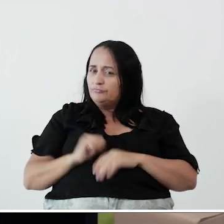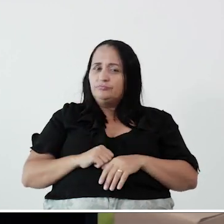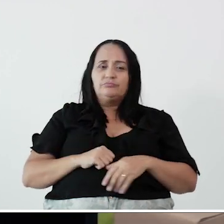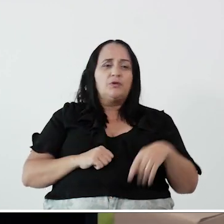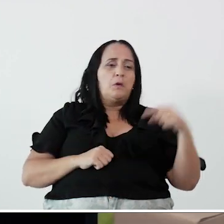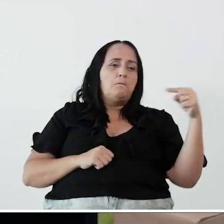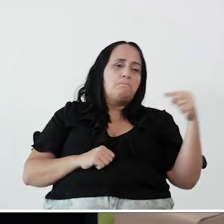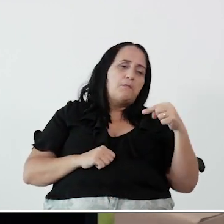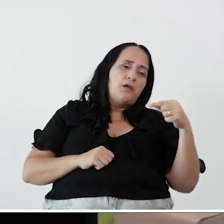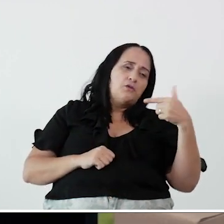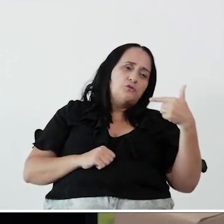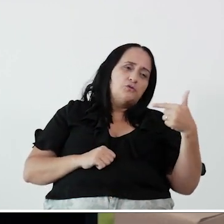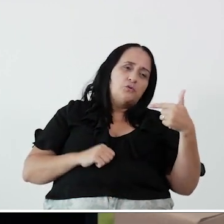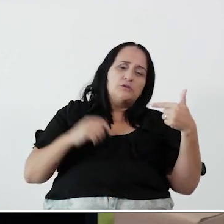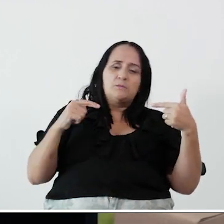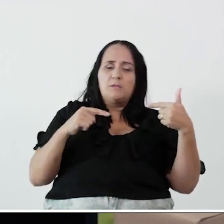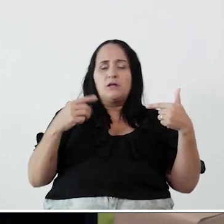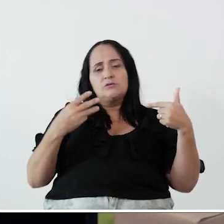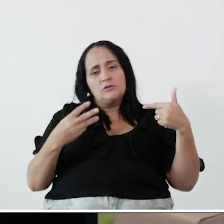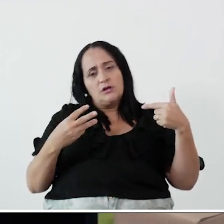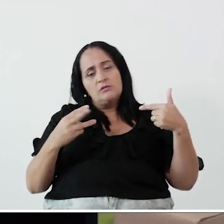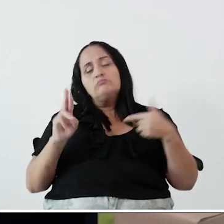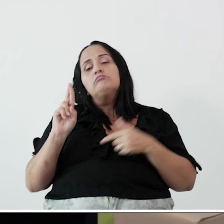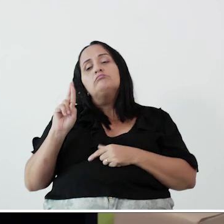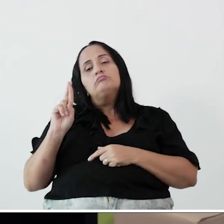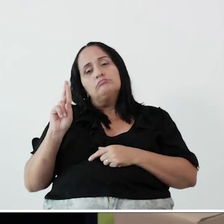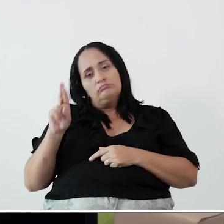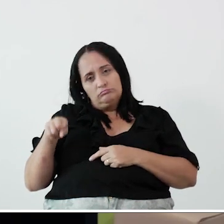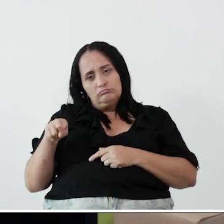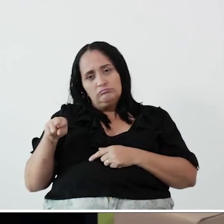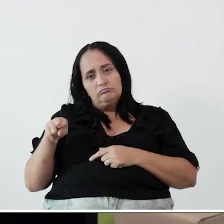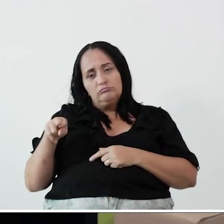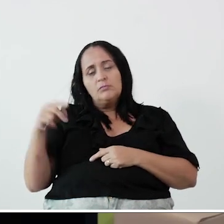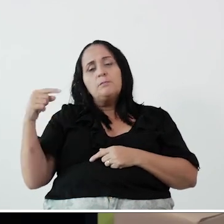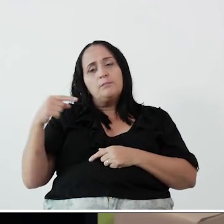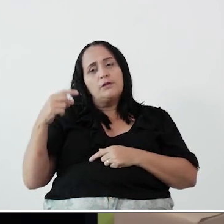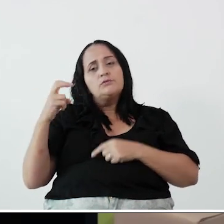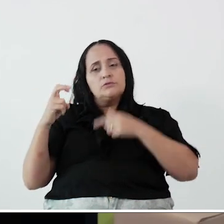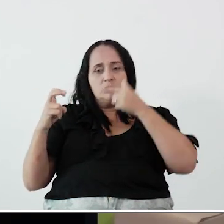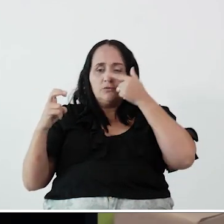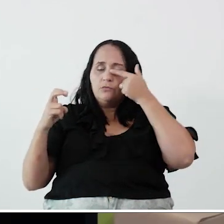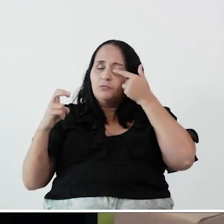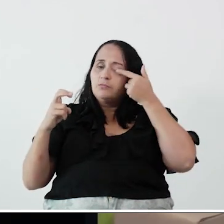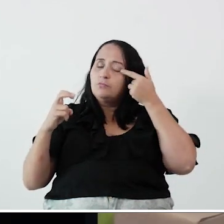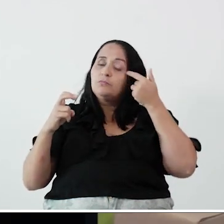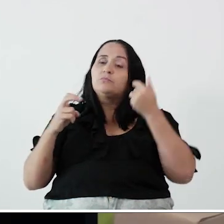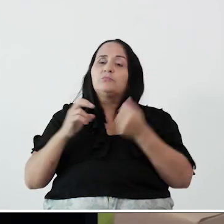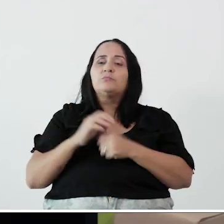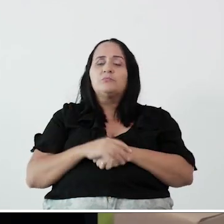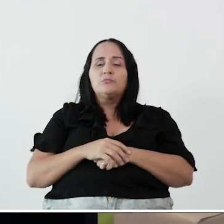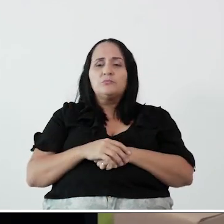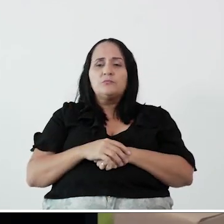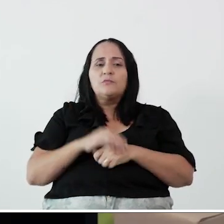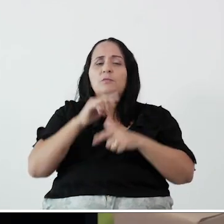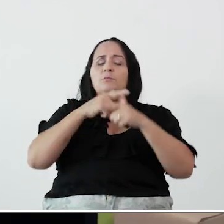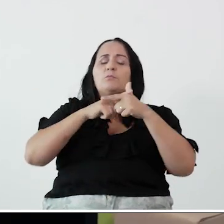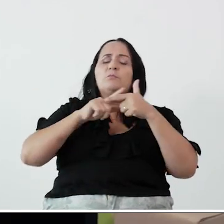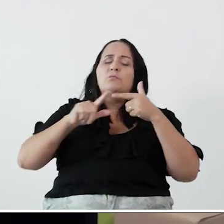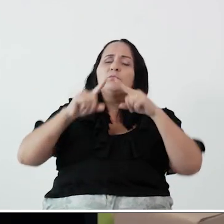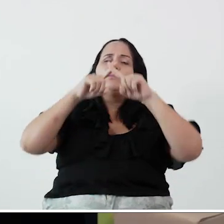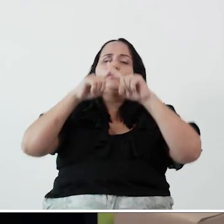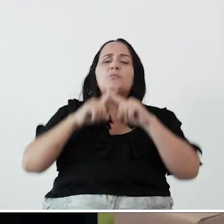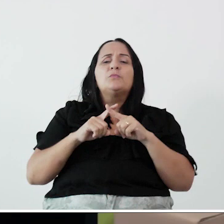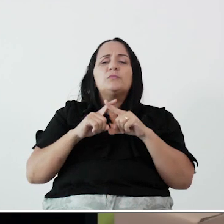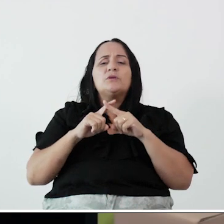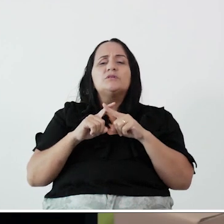2 somado a menos 3, o resultado será menos 5. Para multiplicação e divisão,